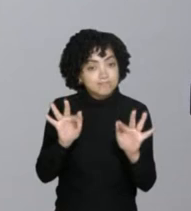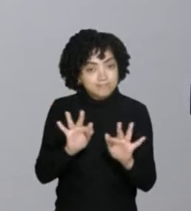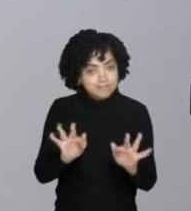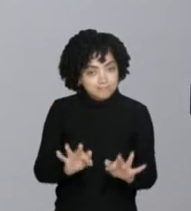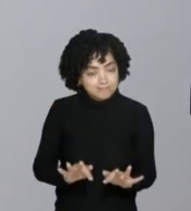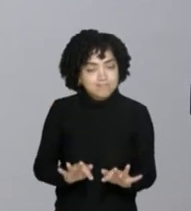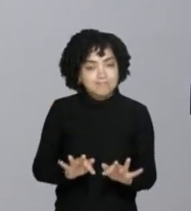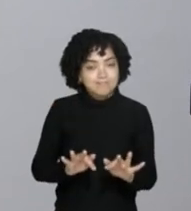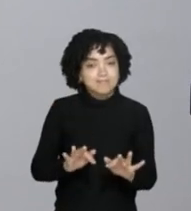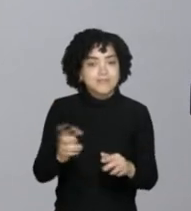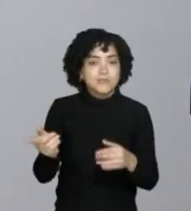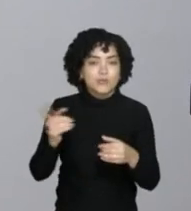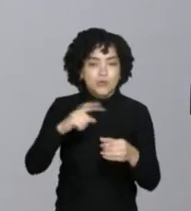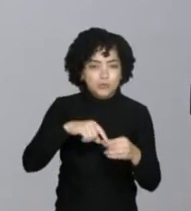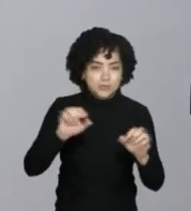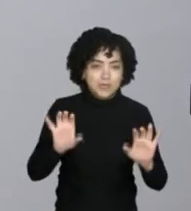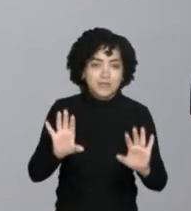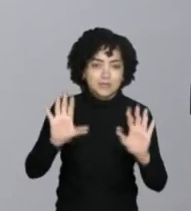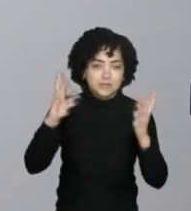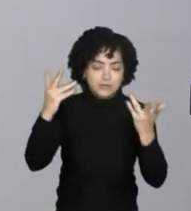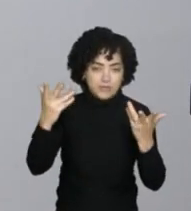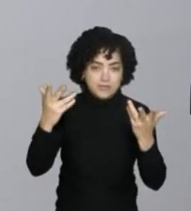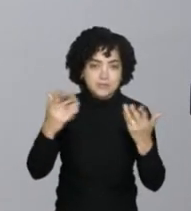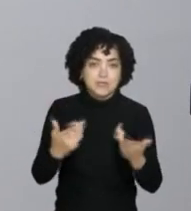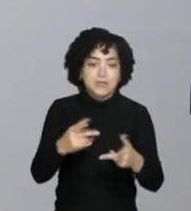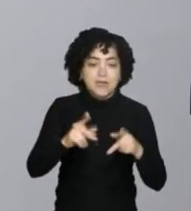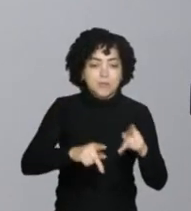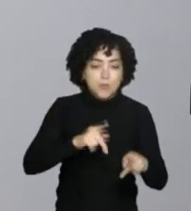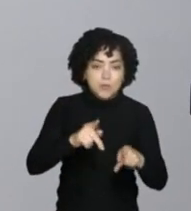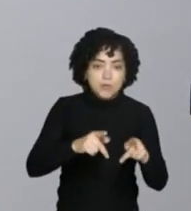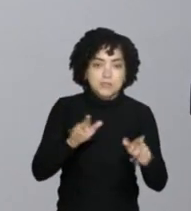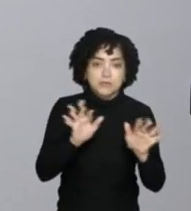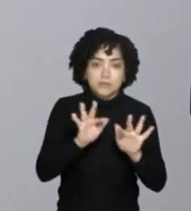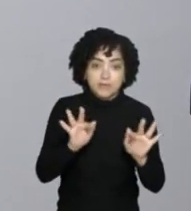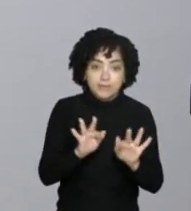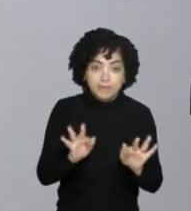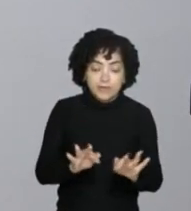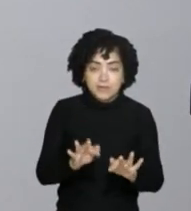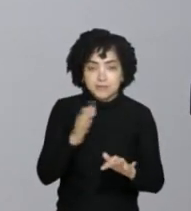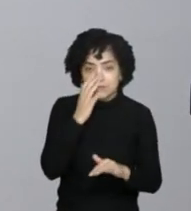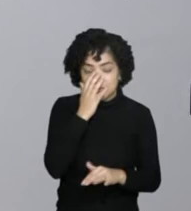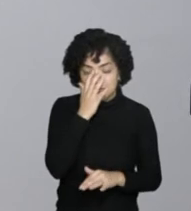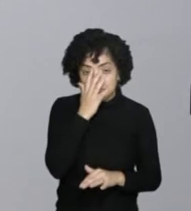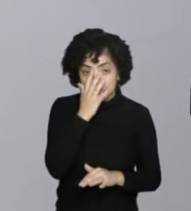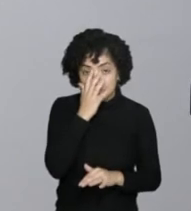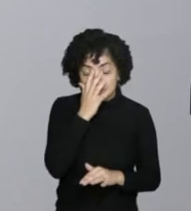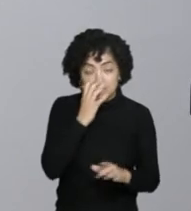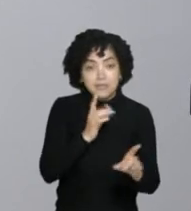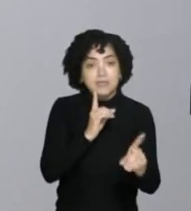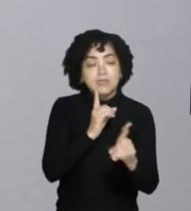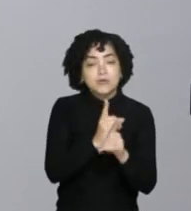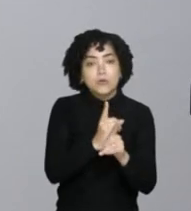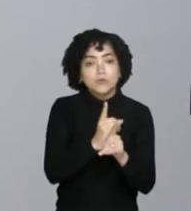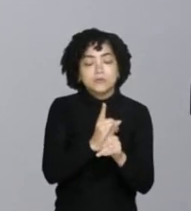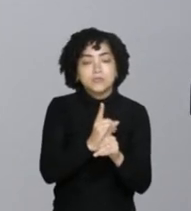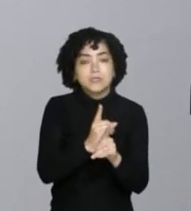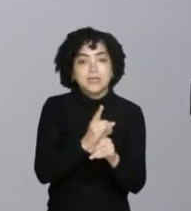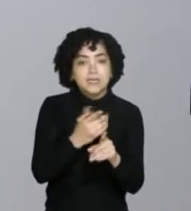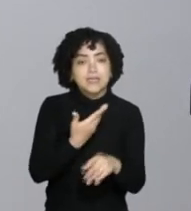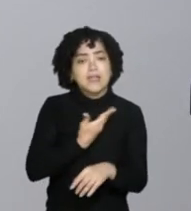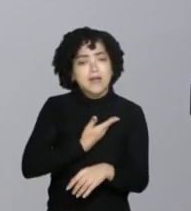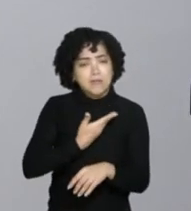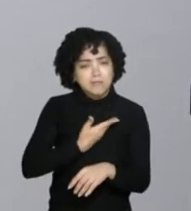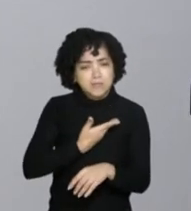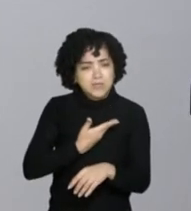das festas, o encontro do povo. Posso falar que encontrei nessa festa de Santo Antônio amigos meus